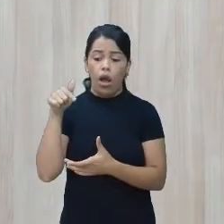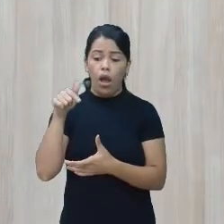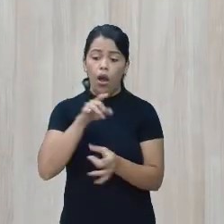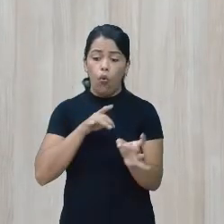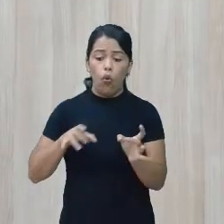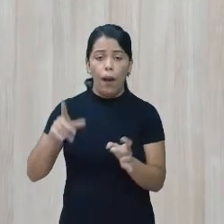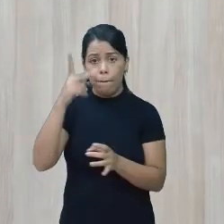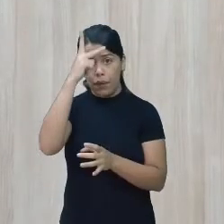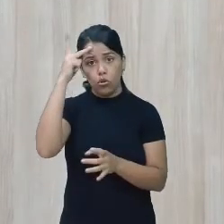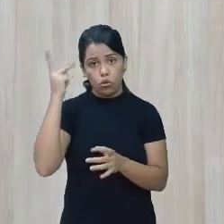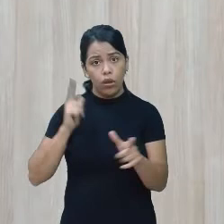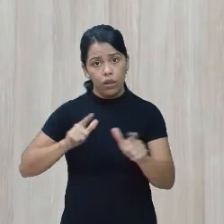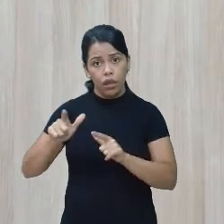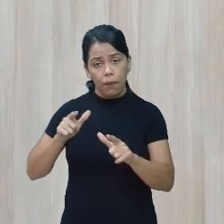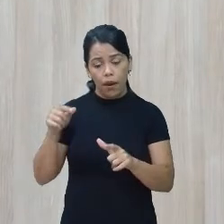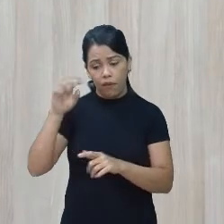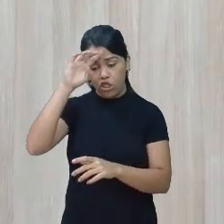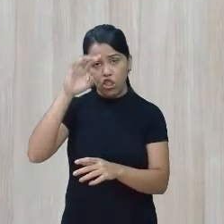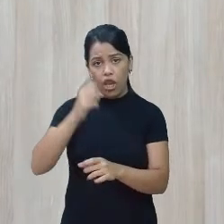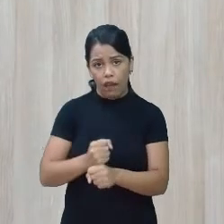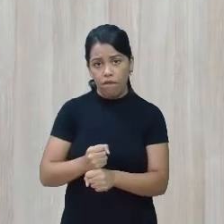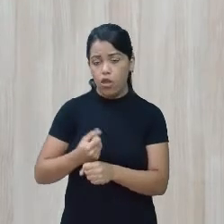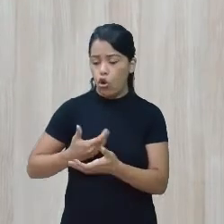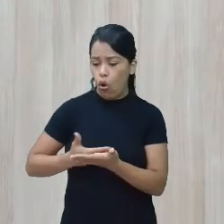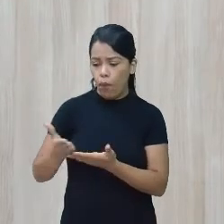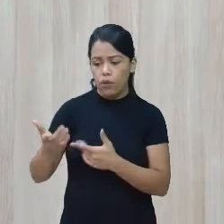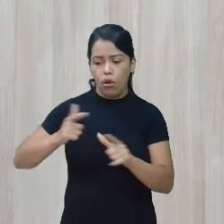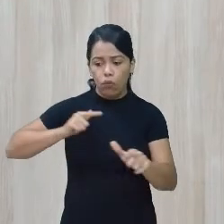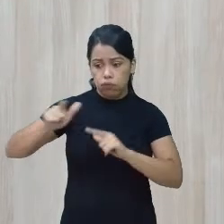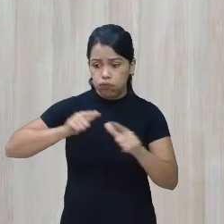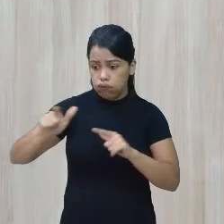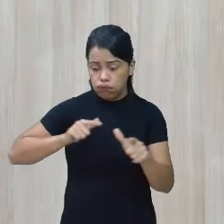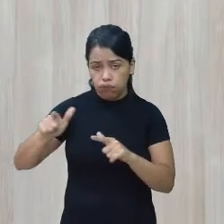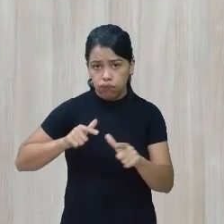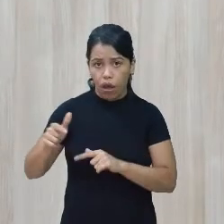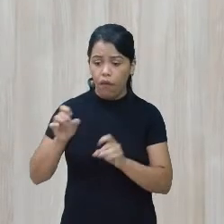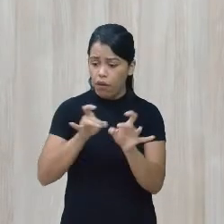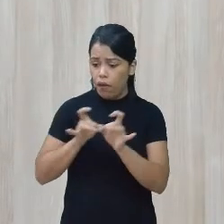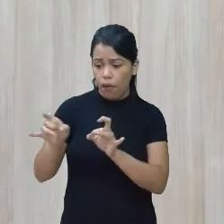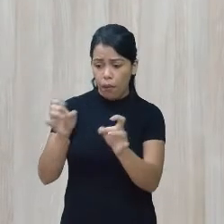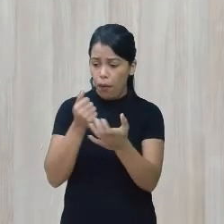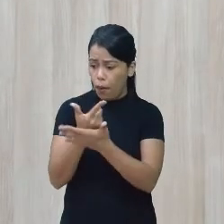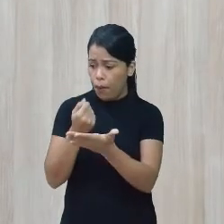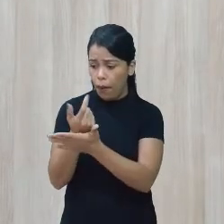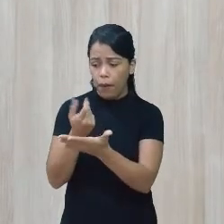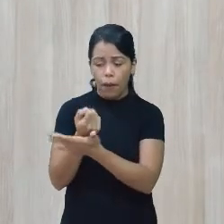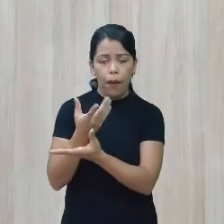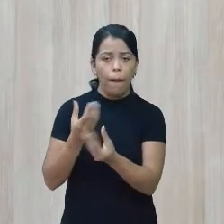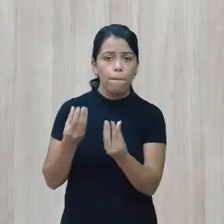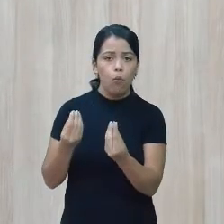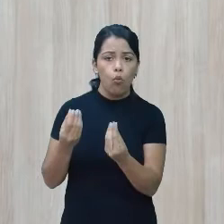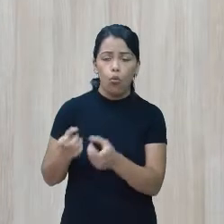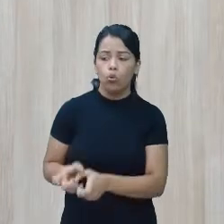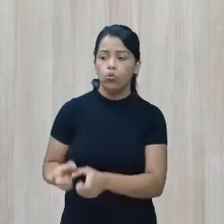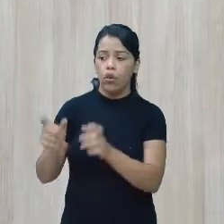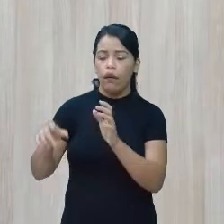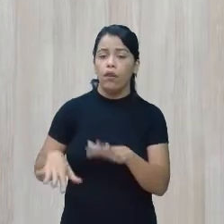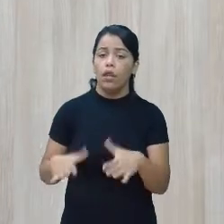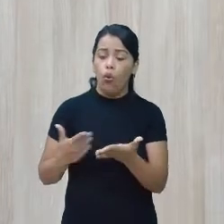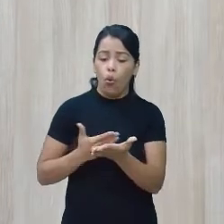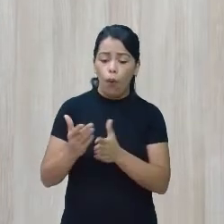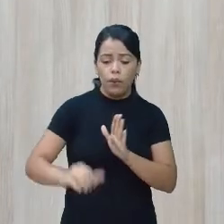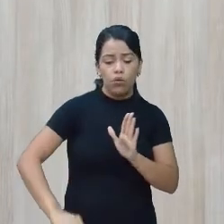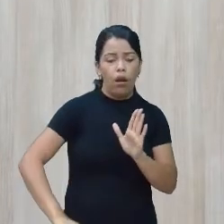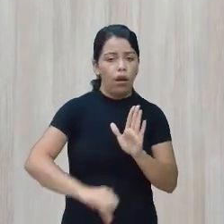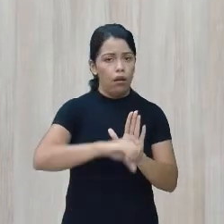né, o tráfico. Depois daí, o tráfico passou a ser ilegal, mesmo assim, né, houve uma queda e depois aumentou